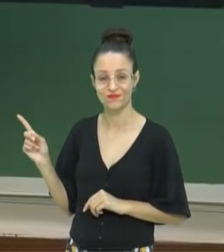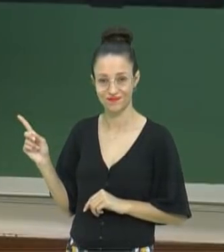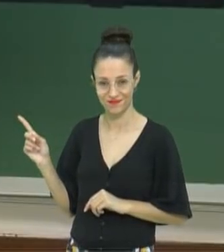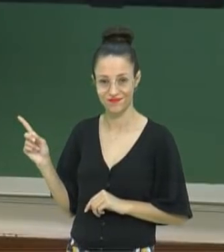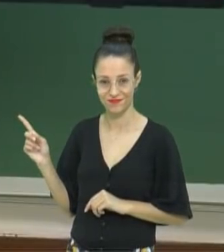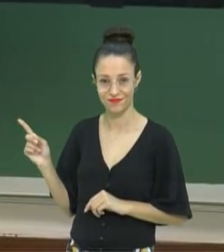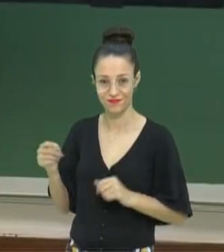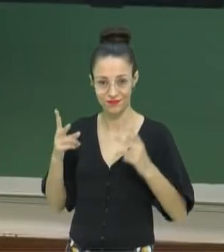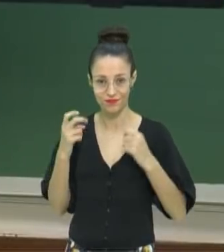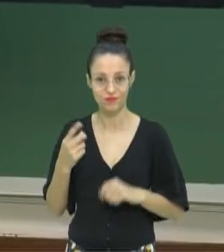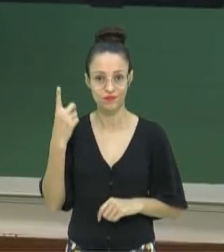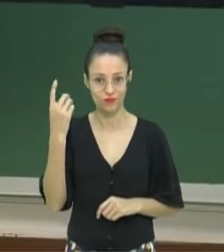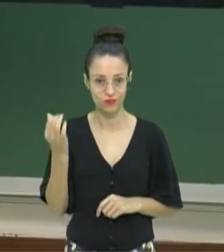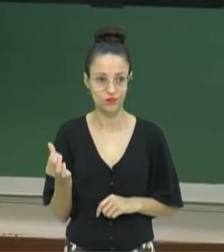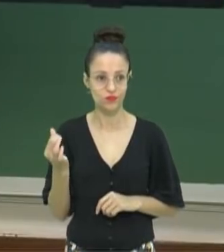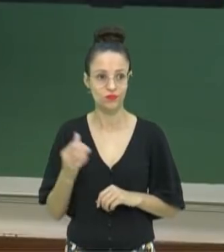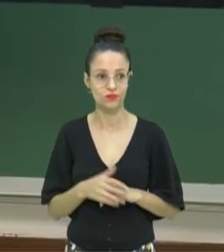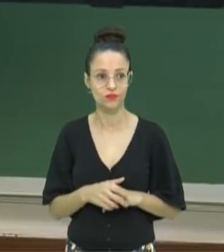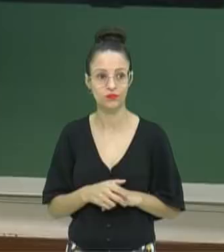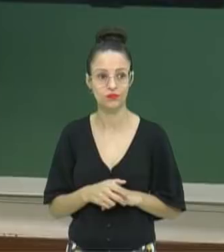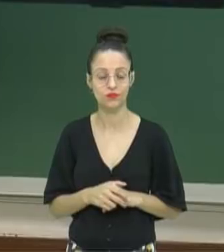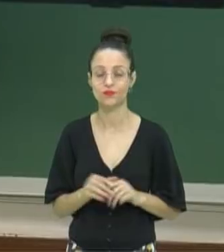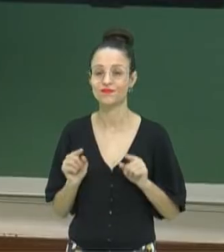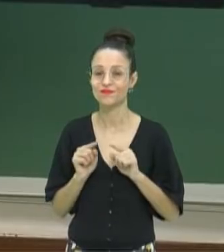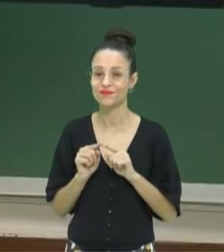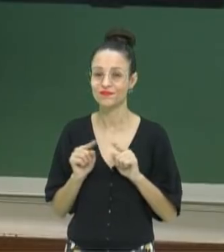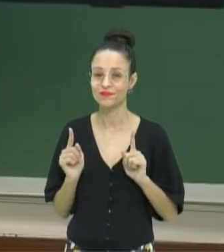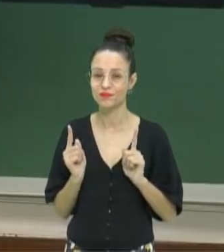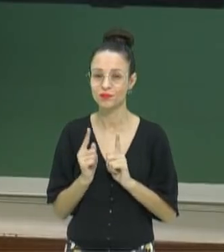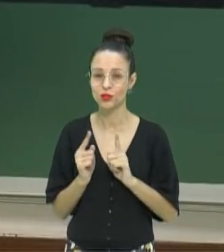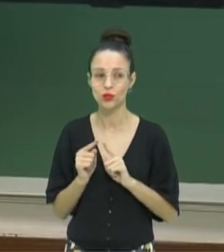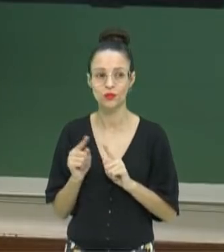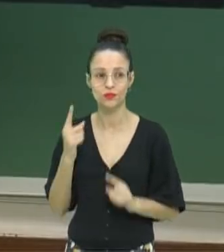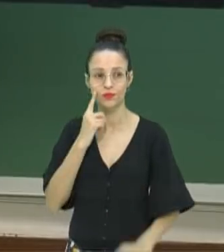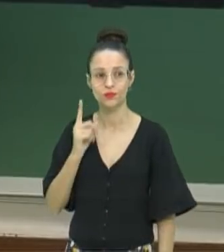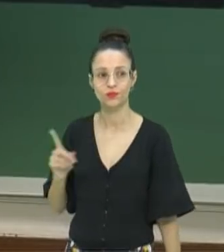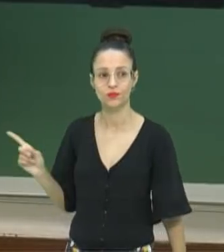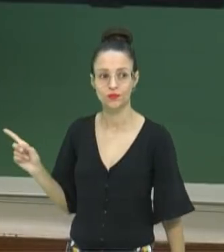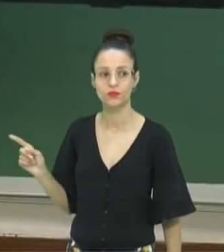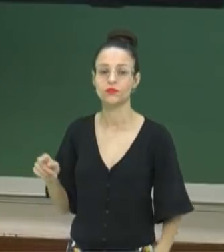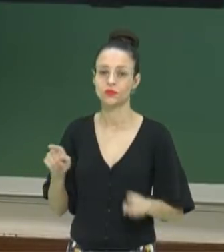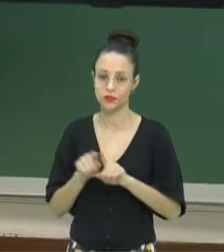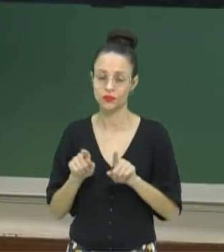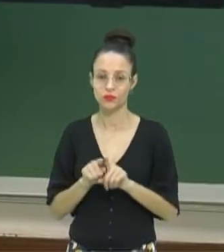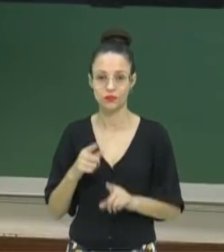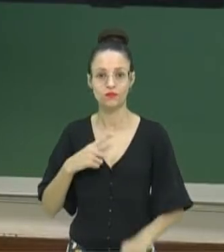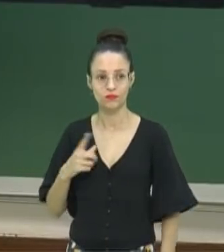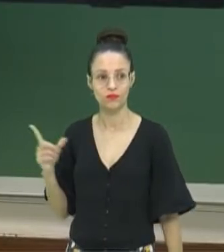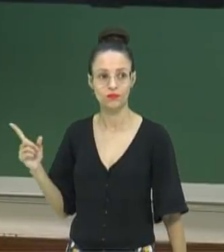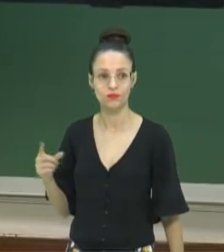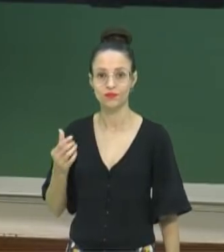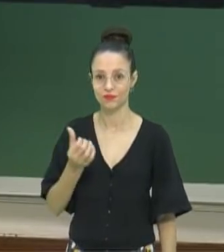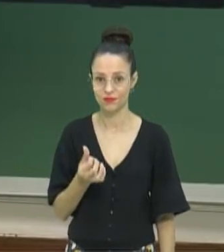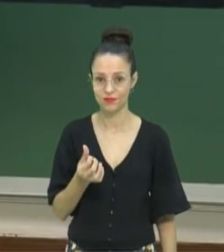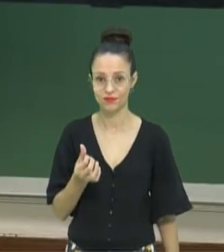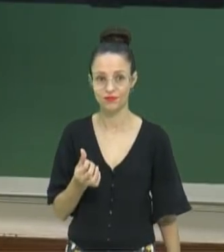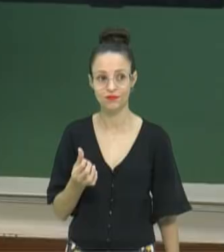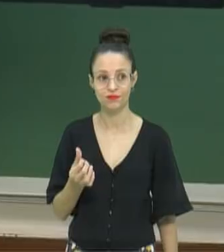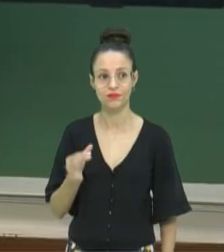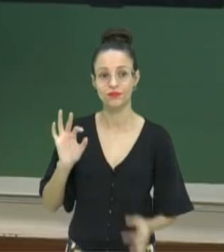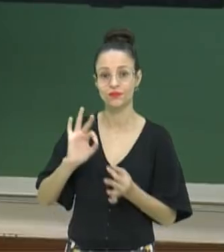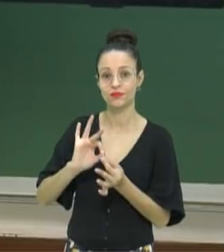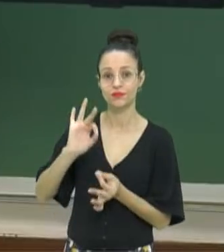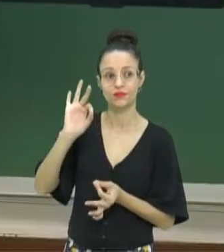embaixo, 16. A base menor, esse pedacinho pequeno aqui, ó, que também está marcado, 6. E a